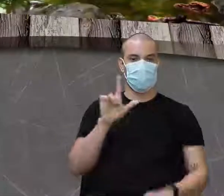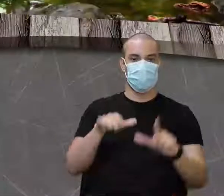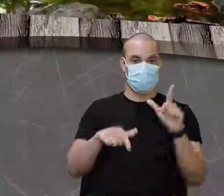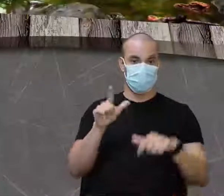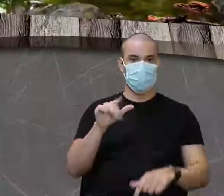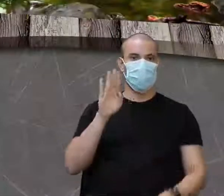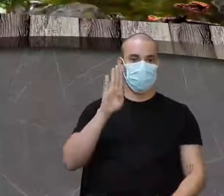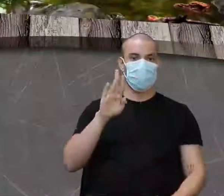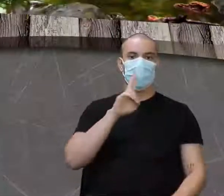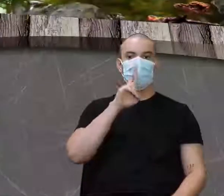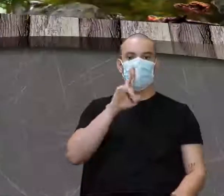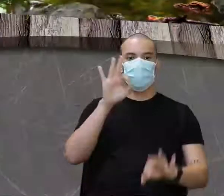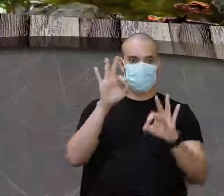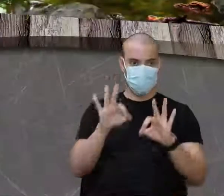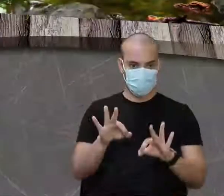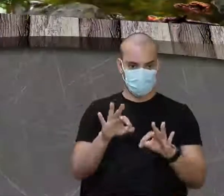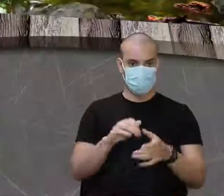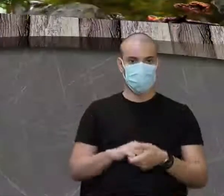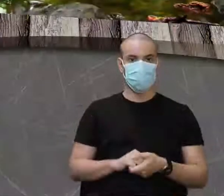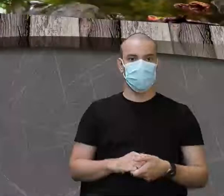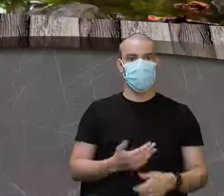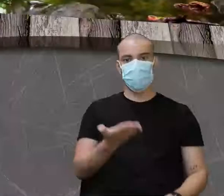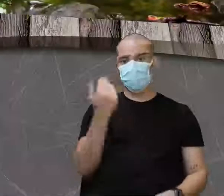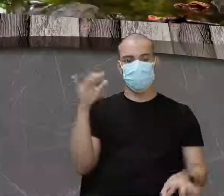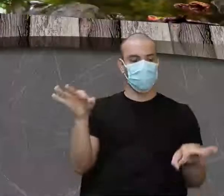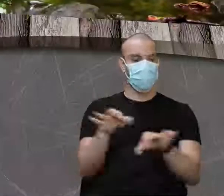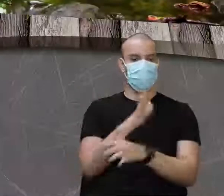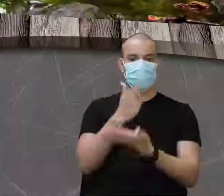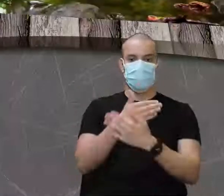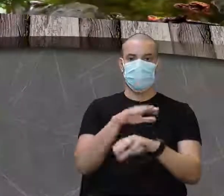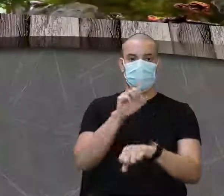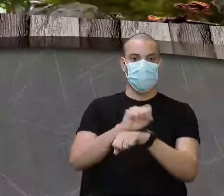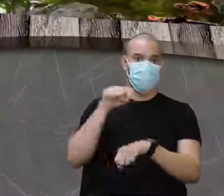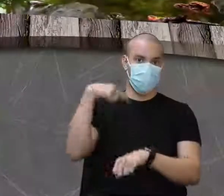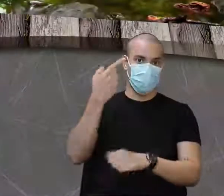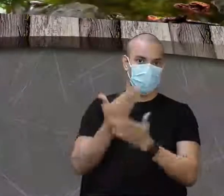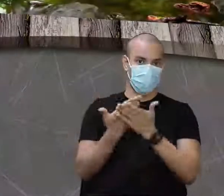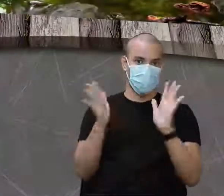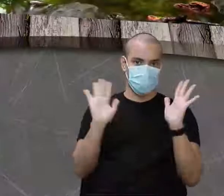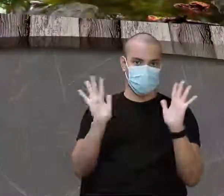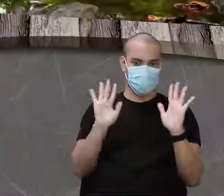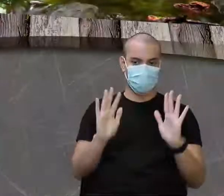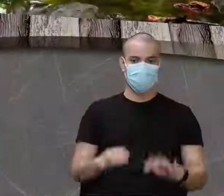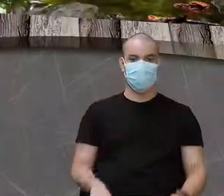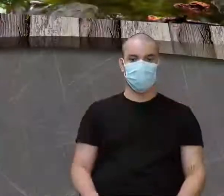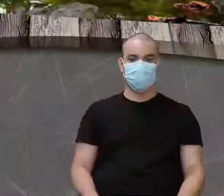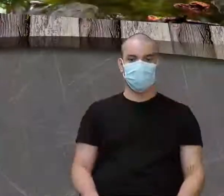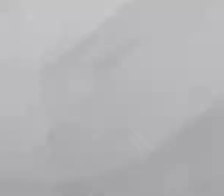B, é a alternativa correta, tá bom? Então, a gente fica por aqui, eu te aguardo para a próxima. Tchau, tchau!